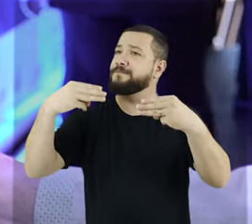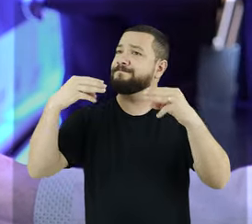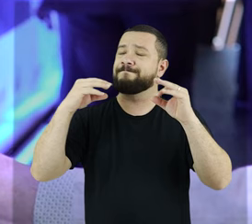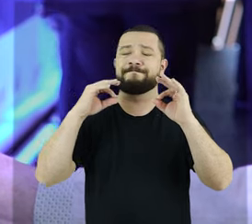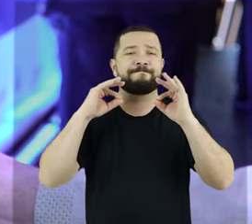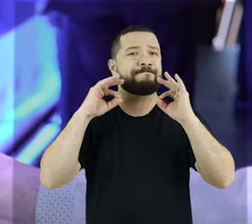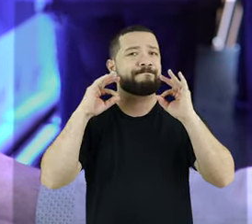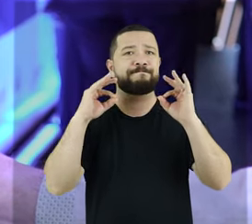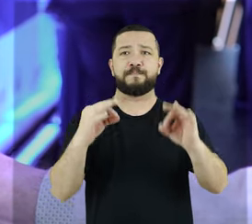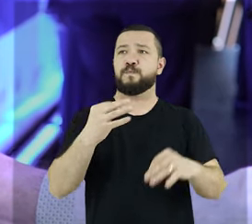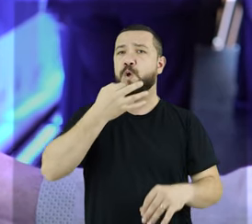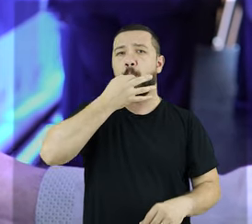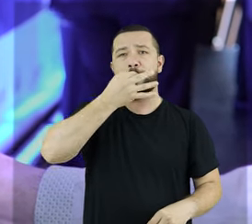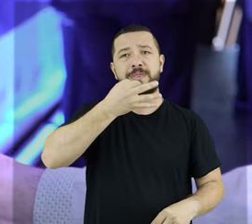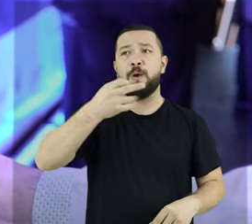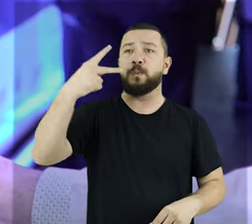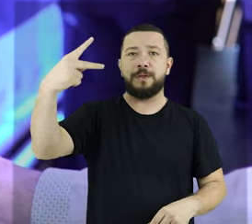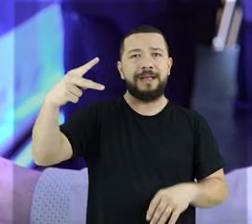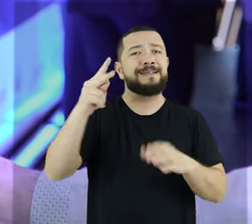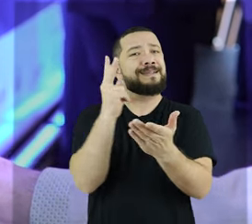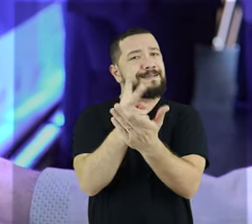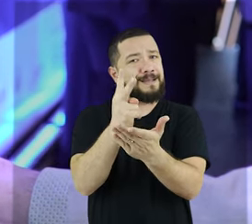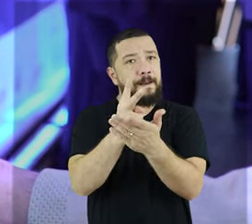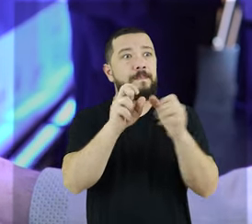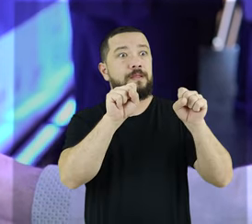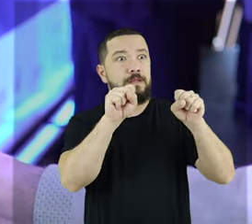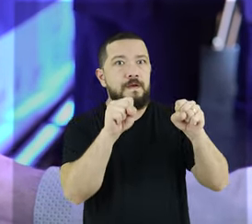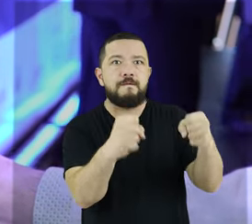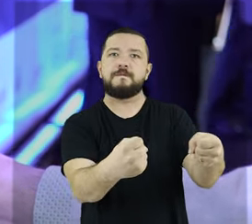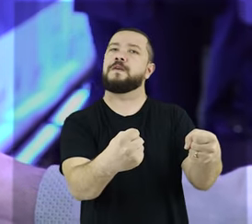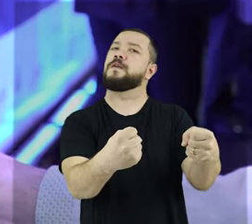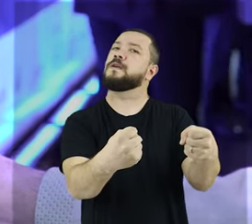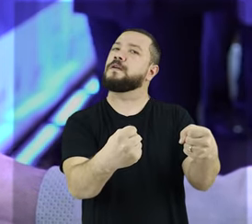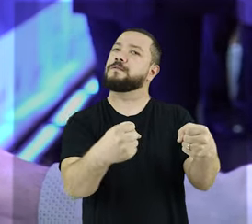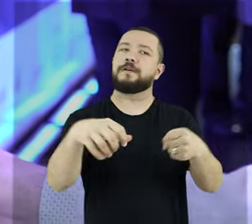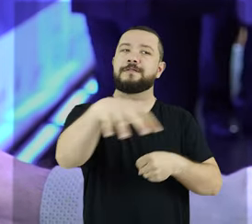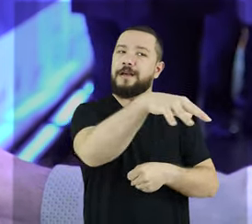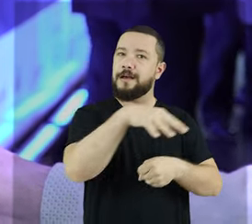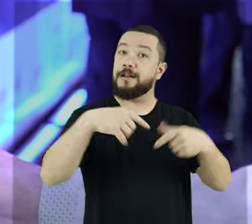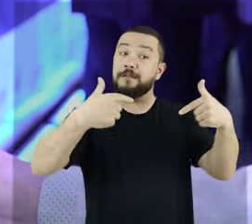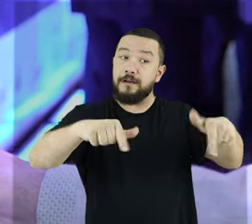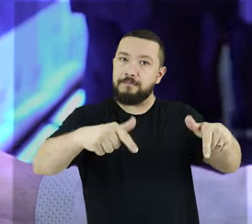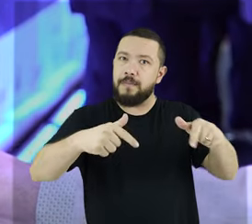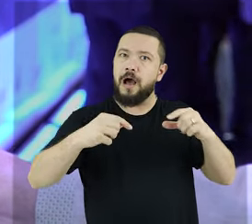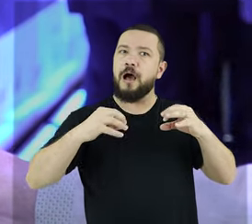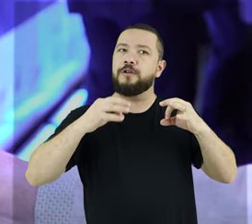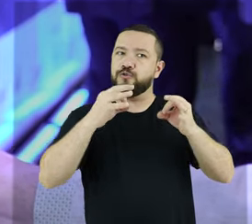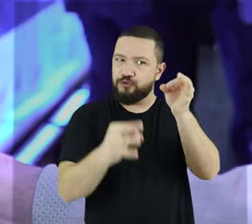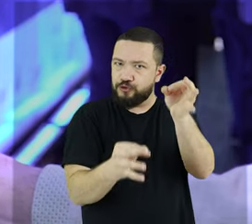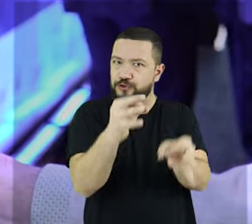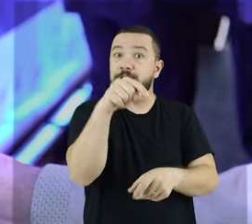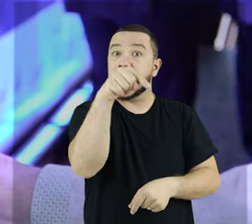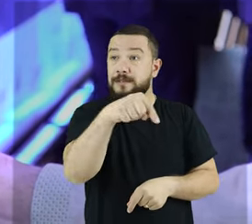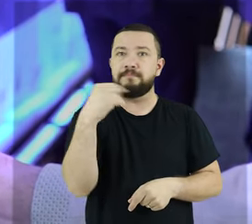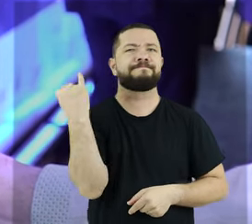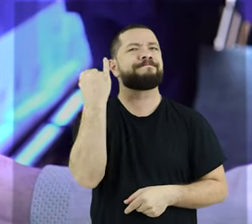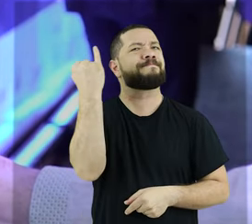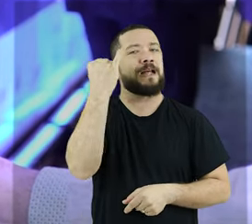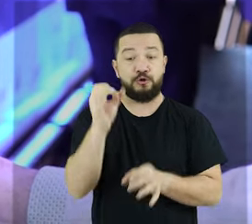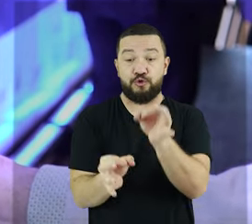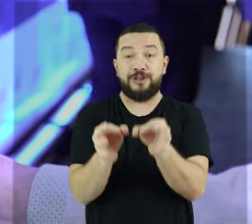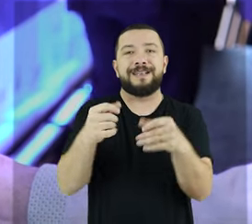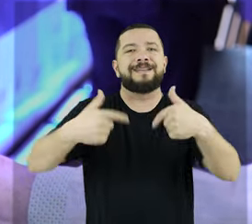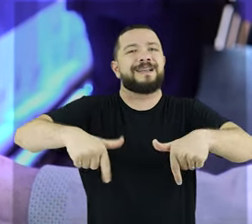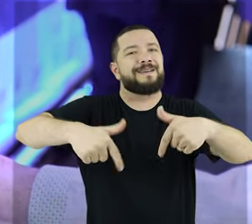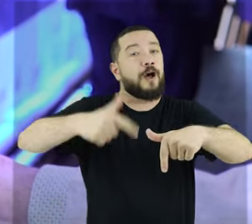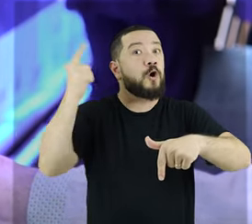com posições de defesa da competência da Justiça do Trabalho. Isso é muito importante para a Justiça do